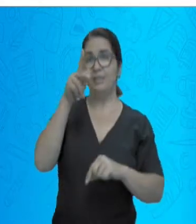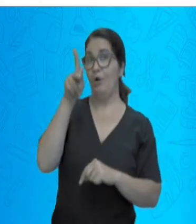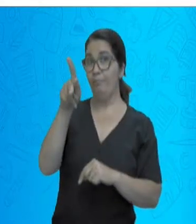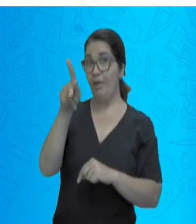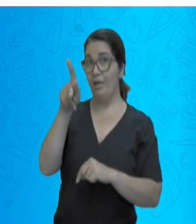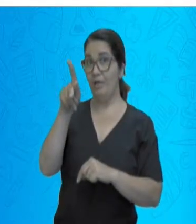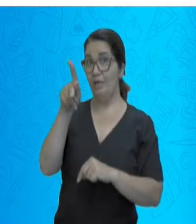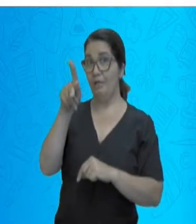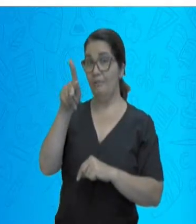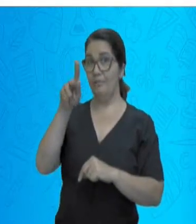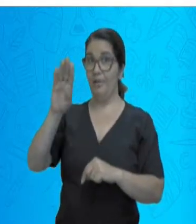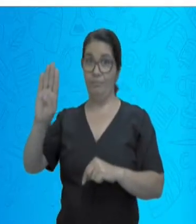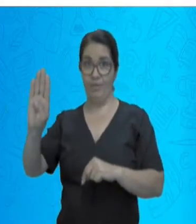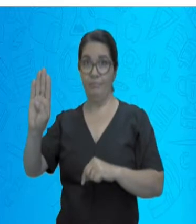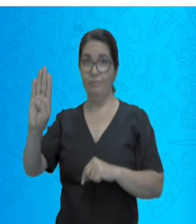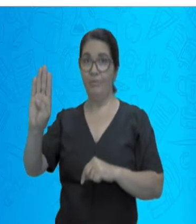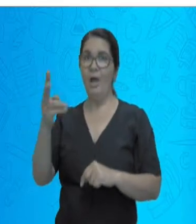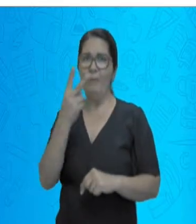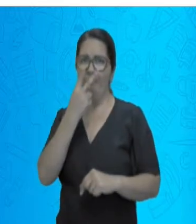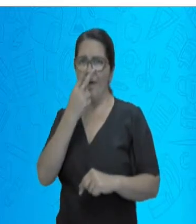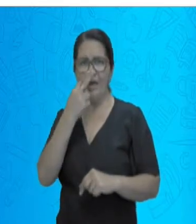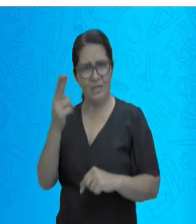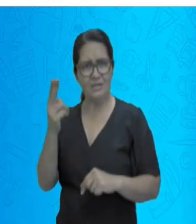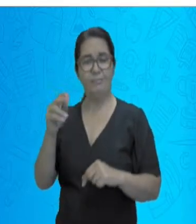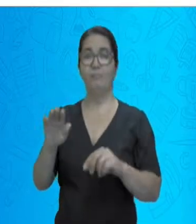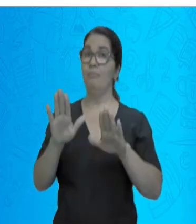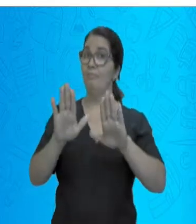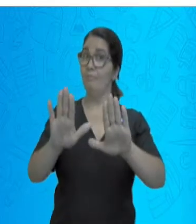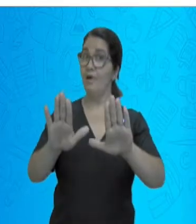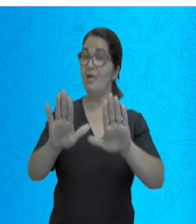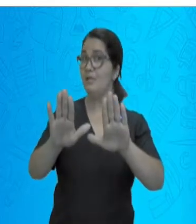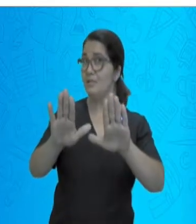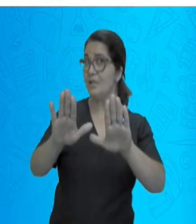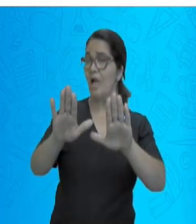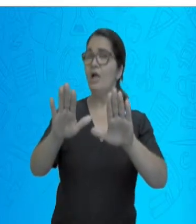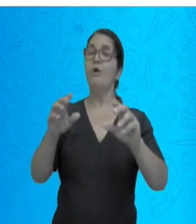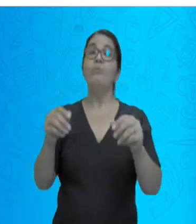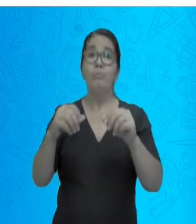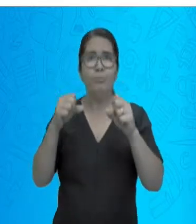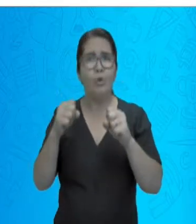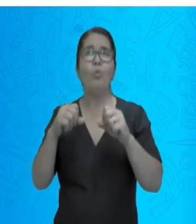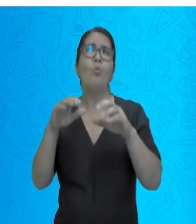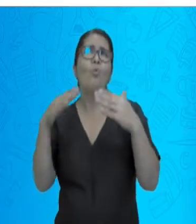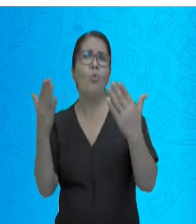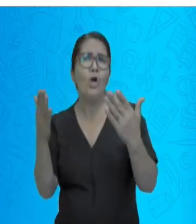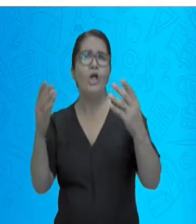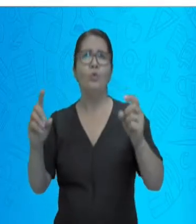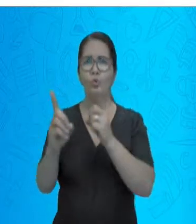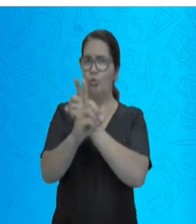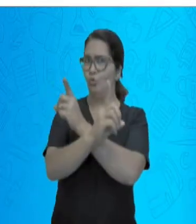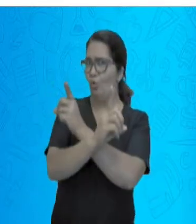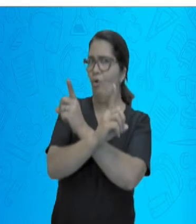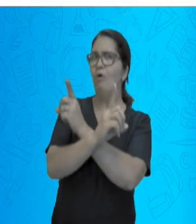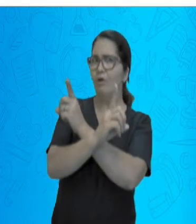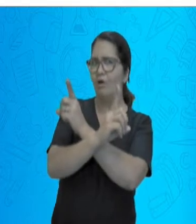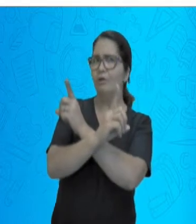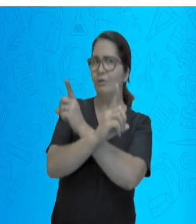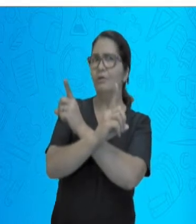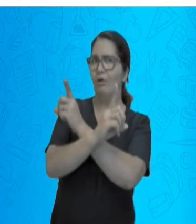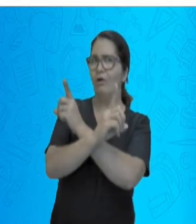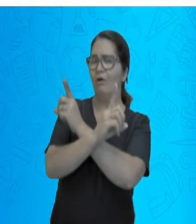eu acabei de falar. E em alguns casos, quando essas letras são trocadas, quando a gente usa uma no lugar da